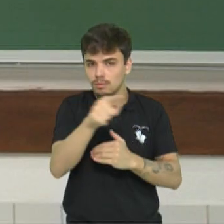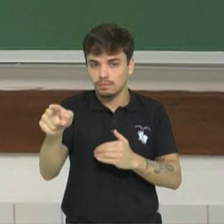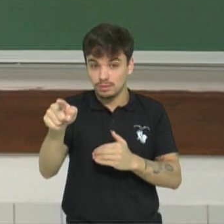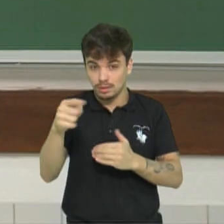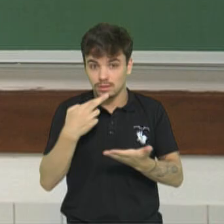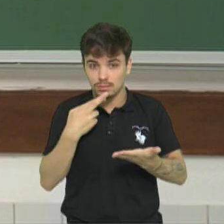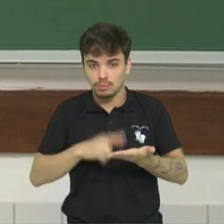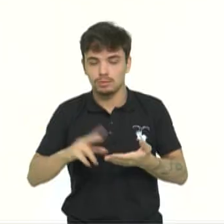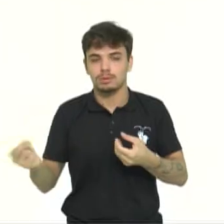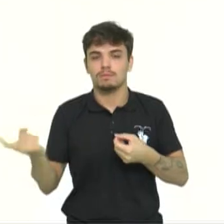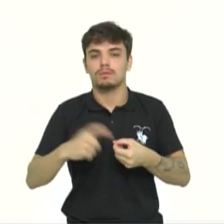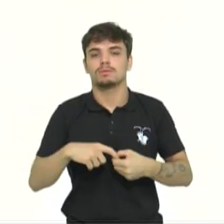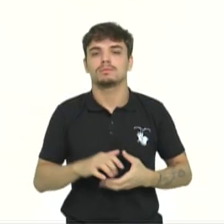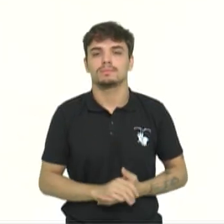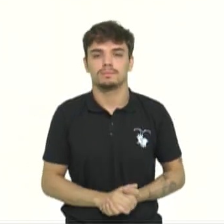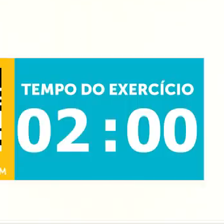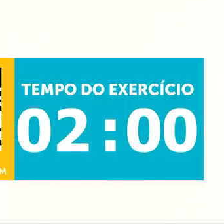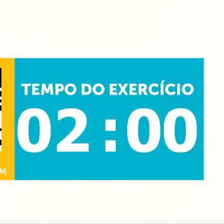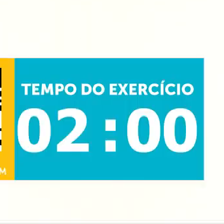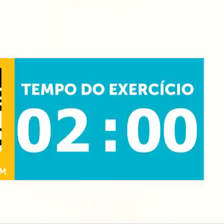é com vocês.